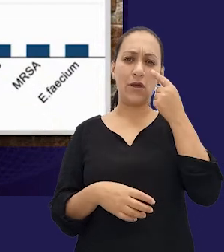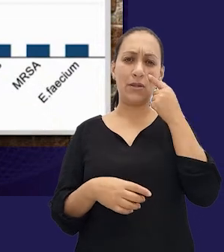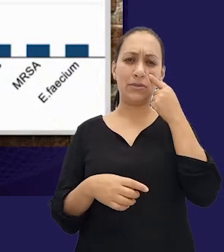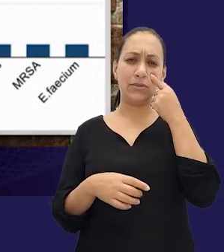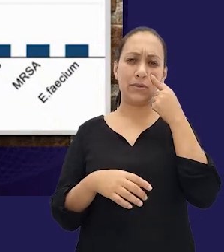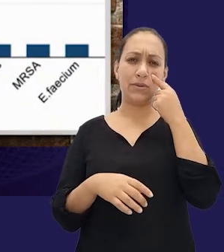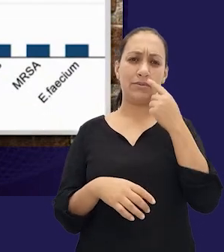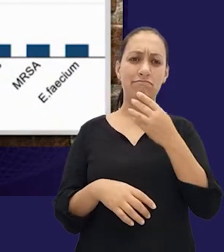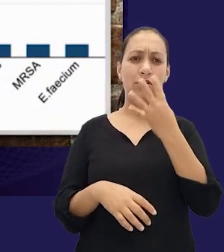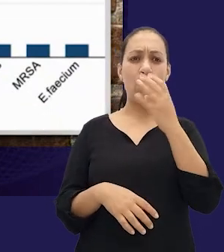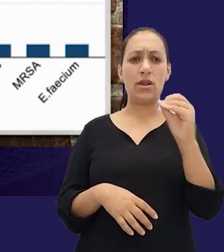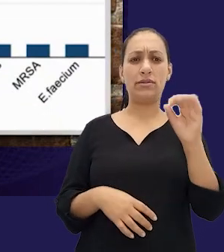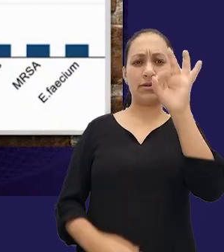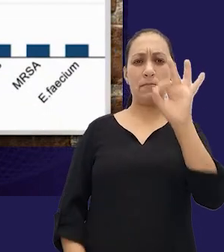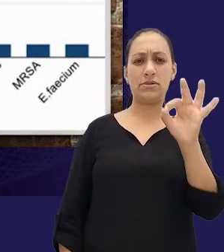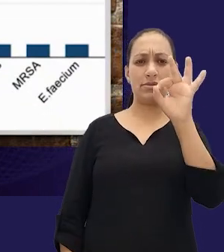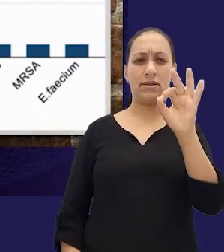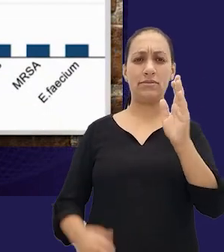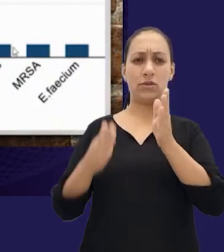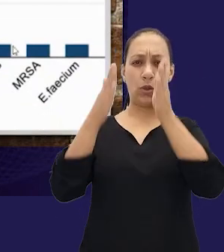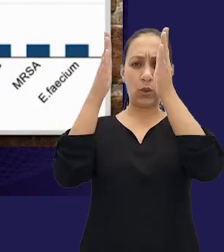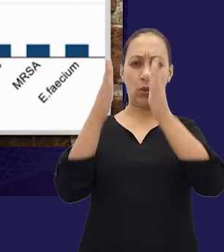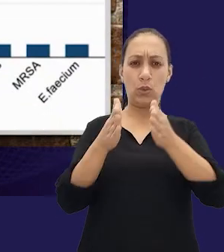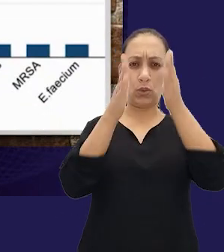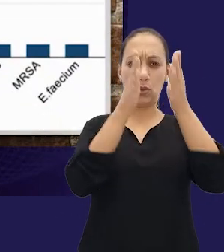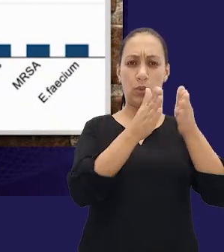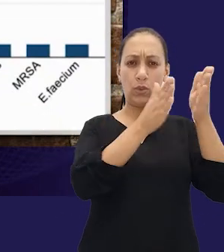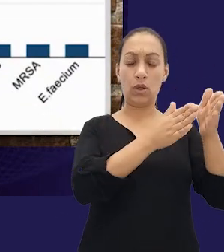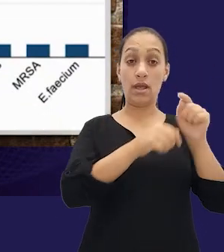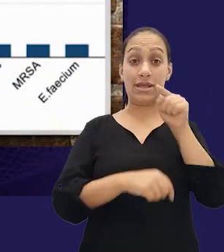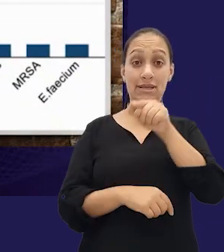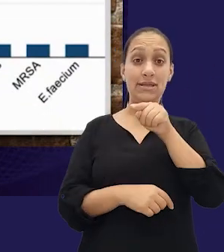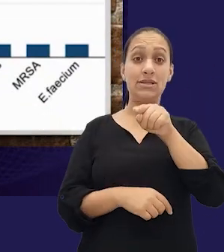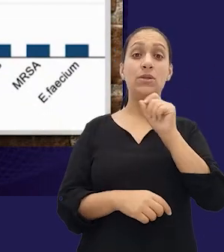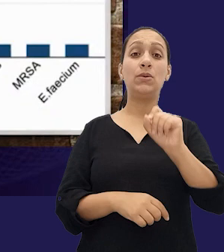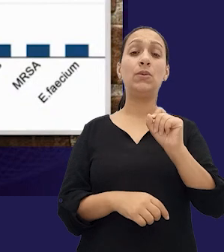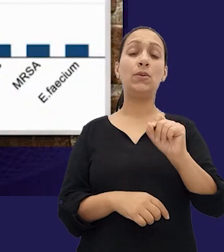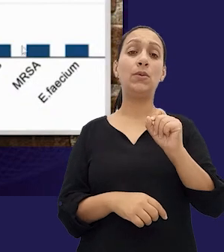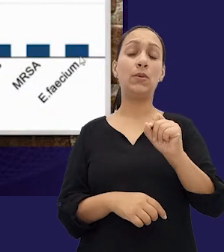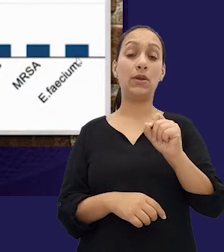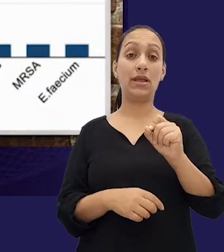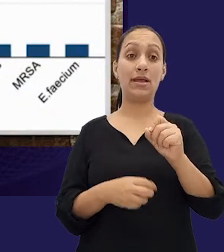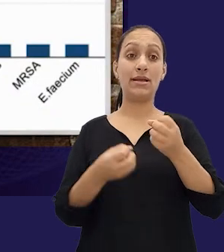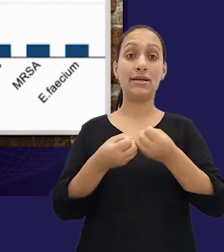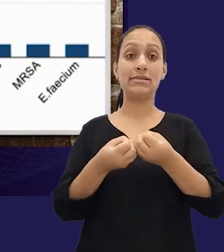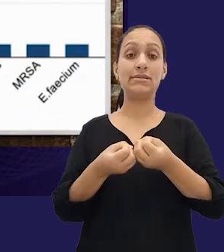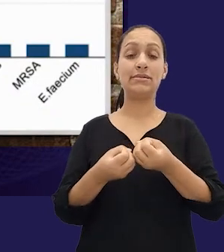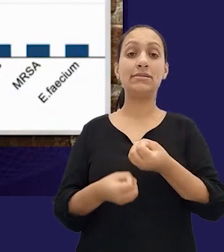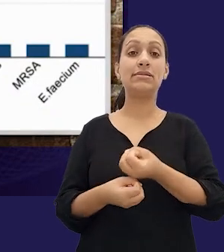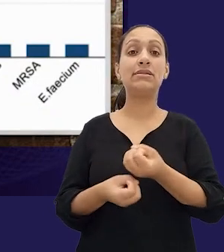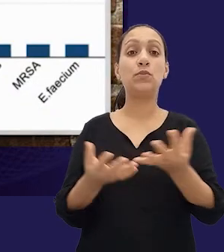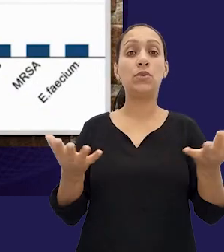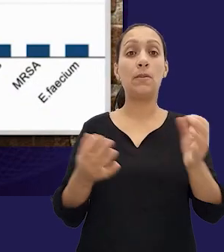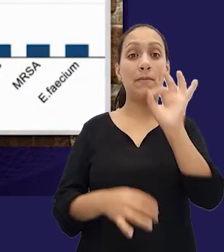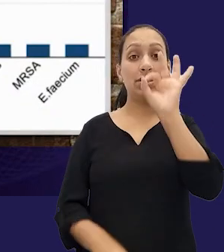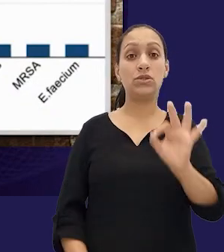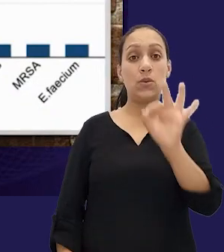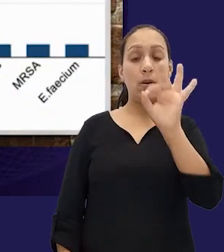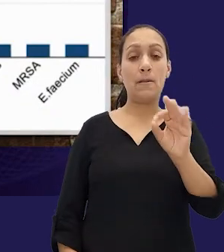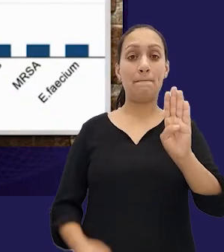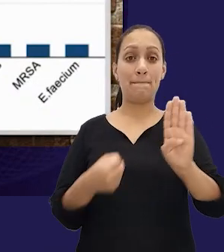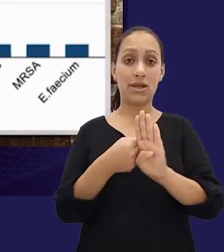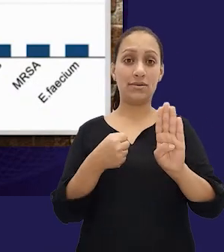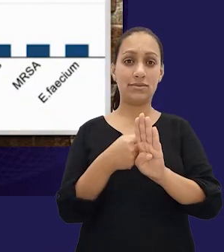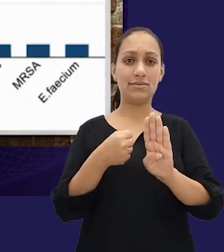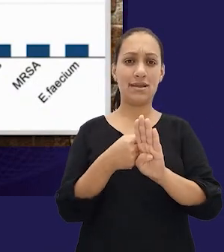pneumoniae, 40%. Não, gente, isso daqui é a distribuição percentual que das bactérias